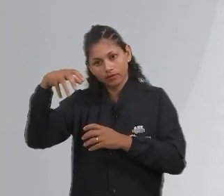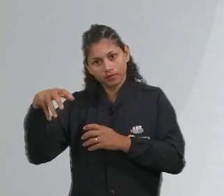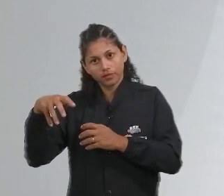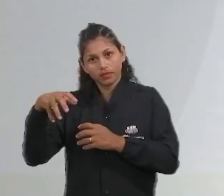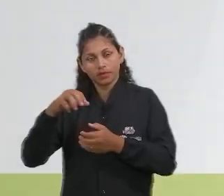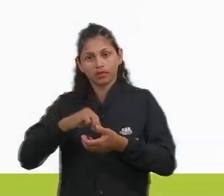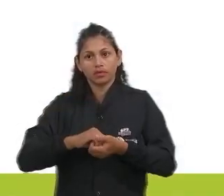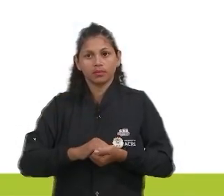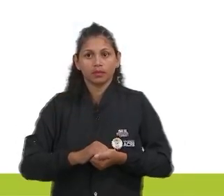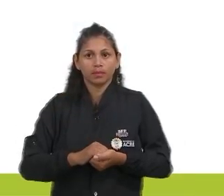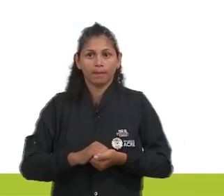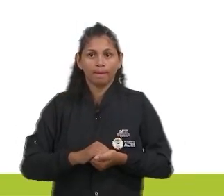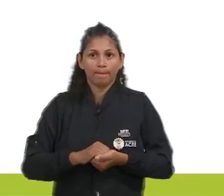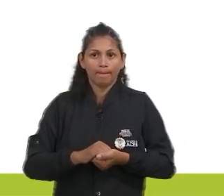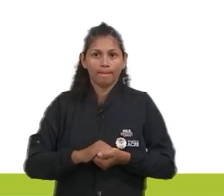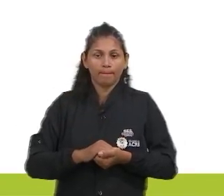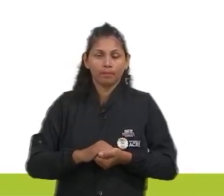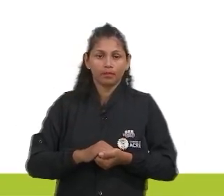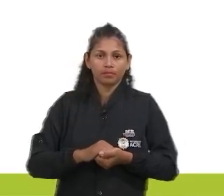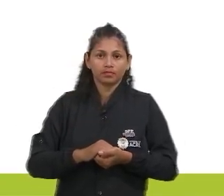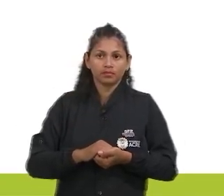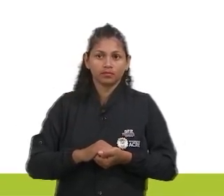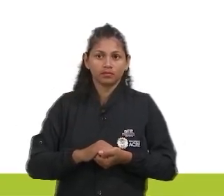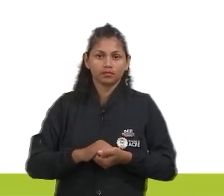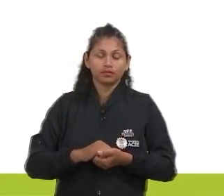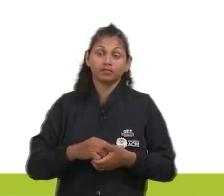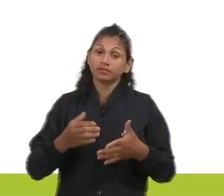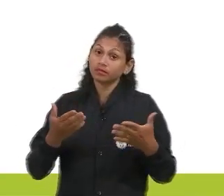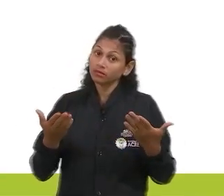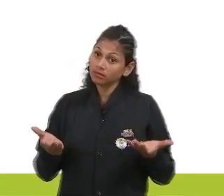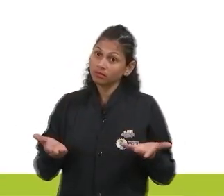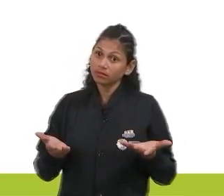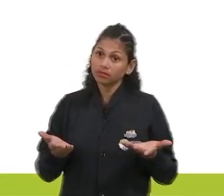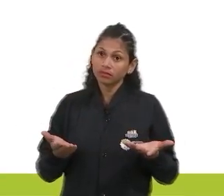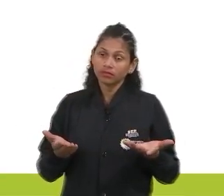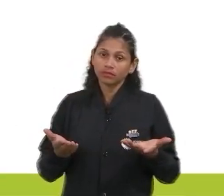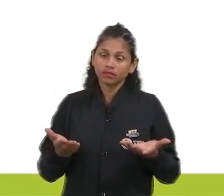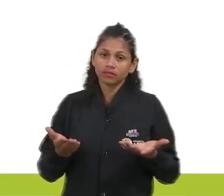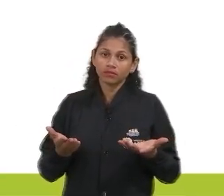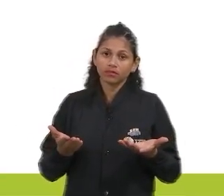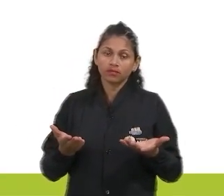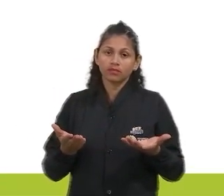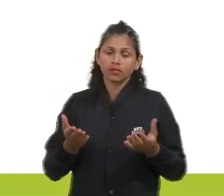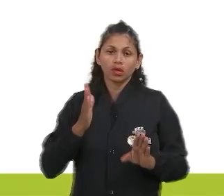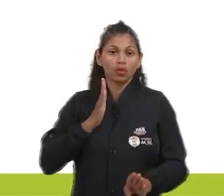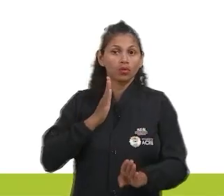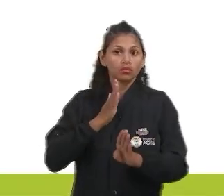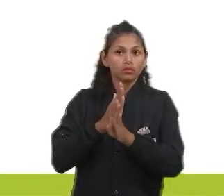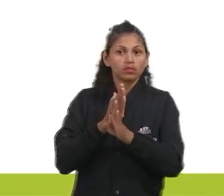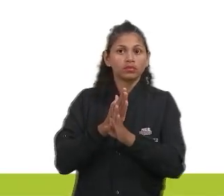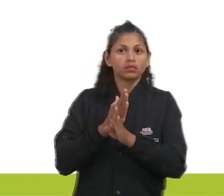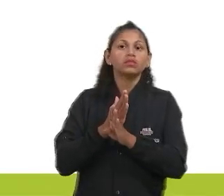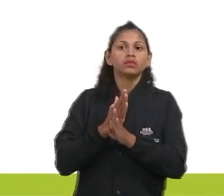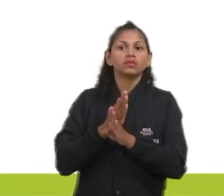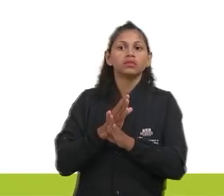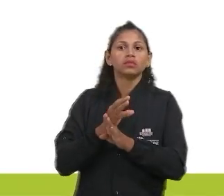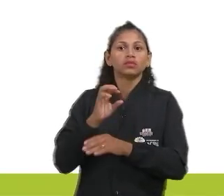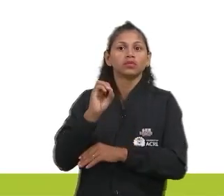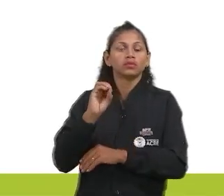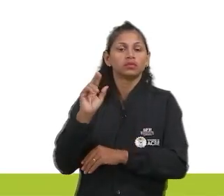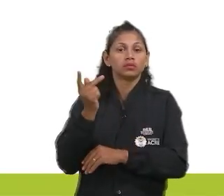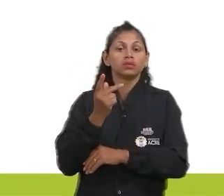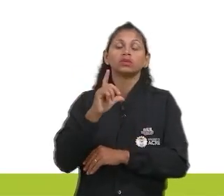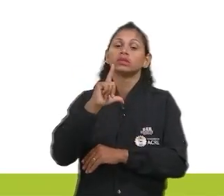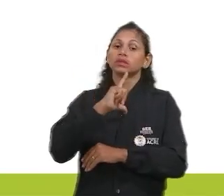nas extremidades. Então, dessa forma, encontrou uma carbonila ligado a um hidrogênio, tem